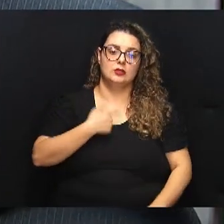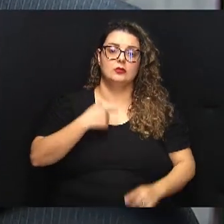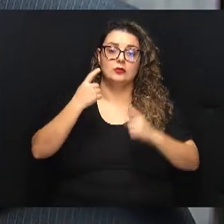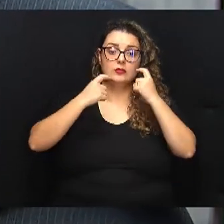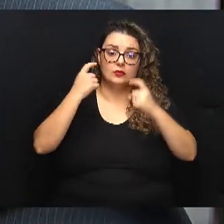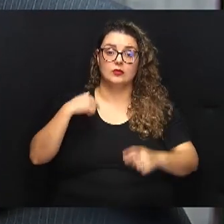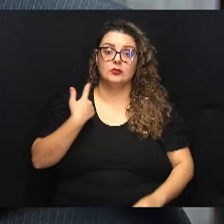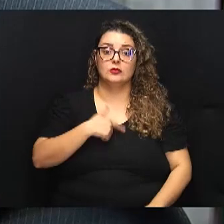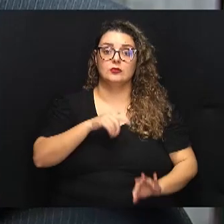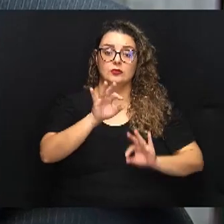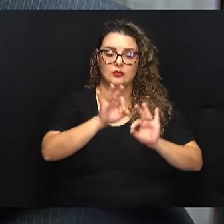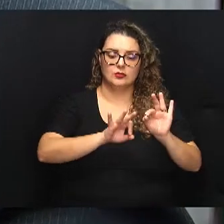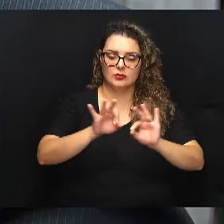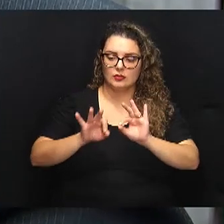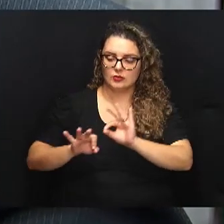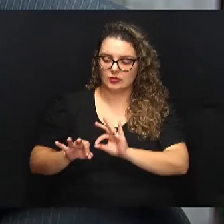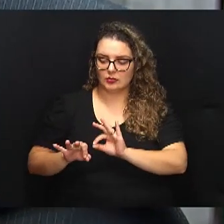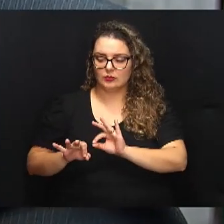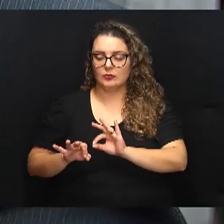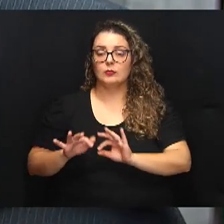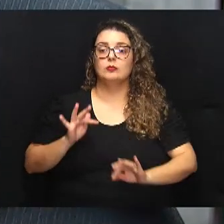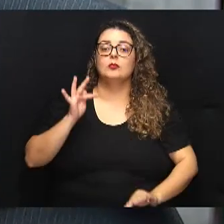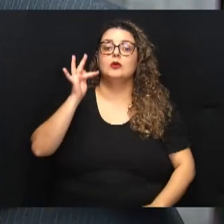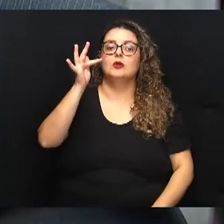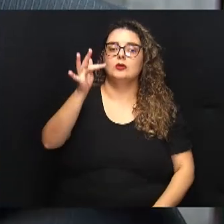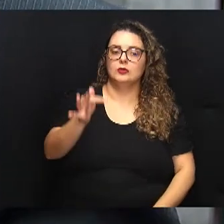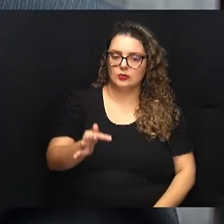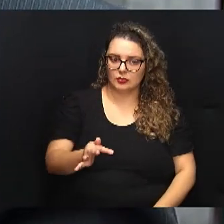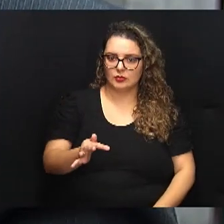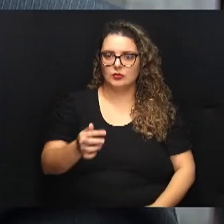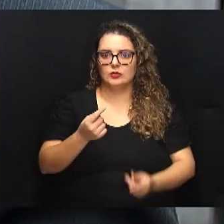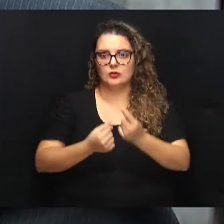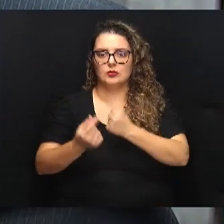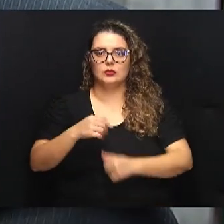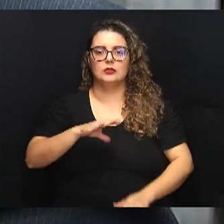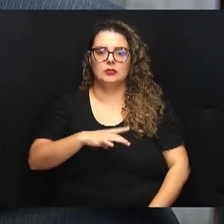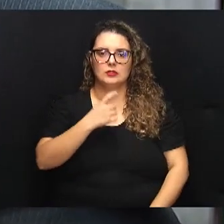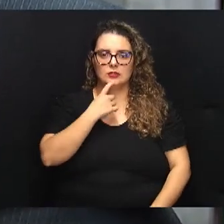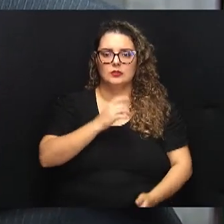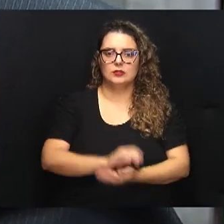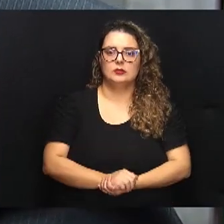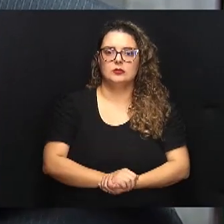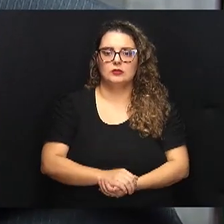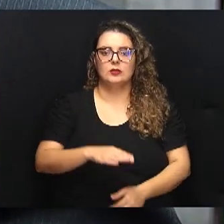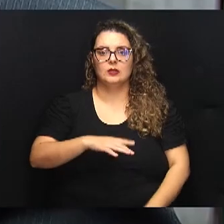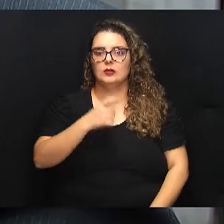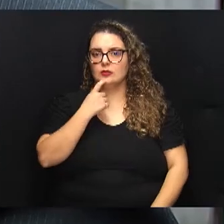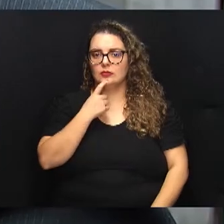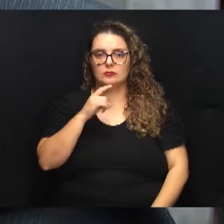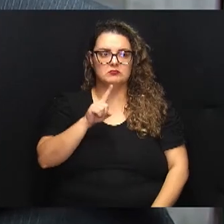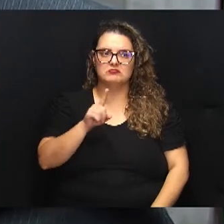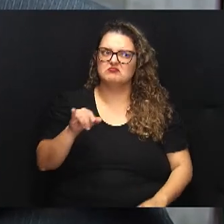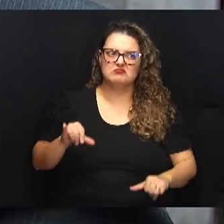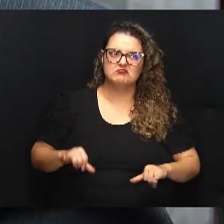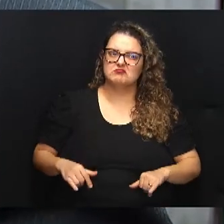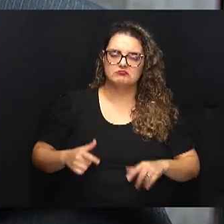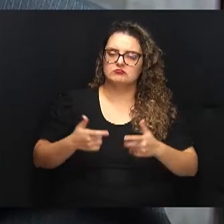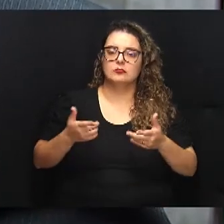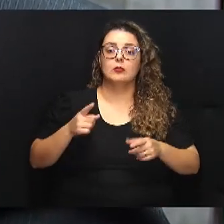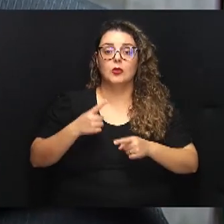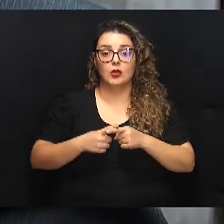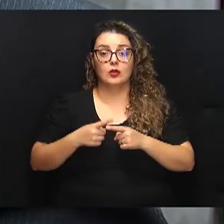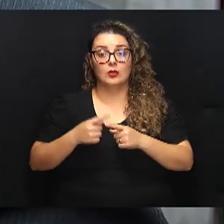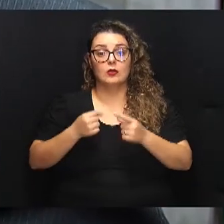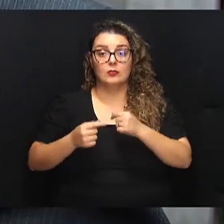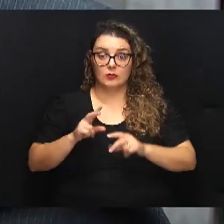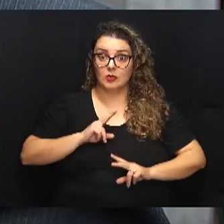estarmos nos preparando para o futuro do orçamento da cidade de Campinas. Campinas não sofrerá muito, porque é uma economia